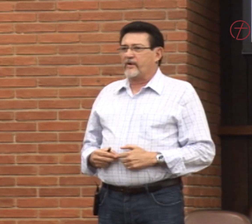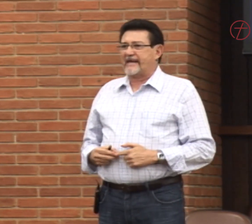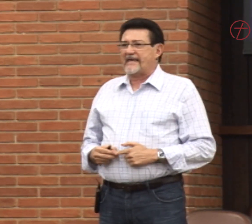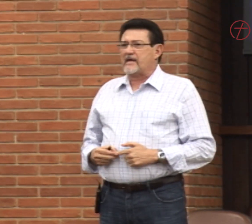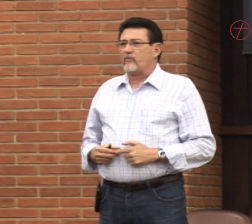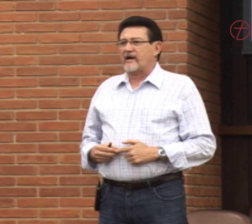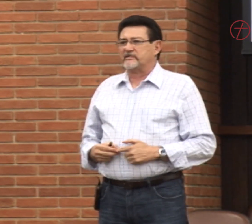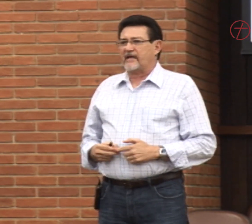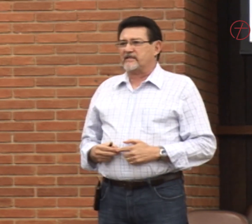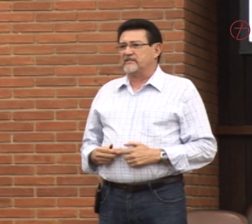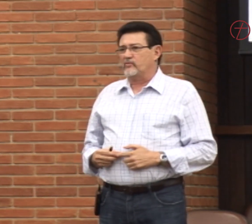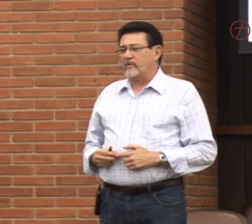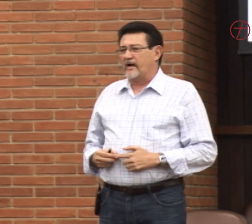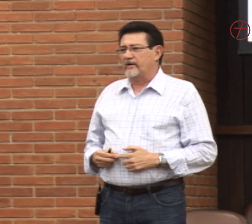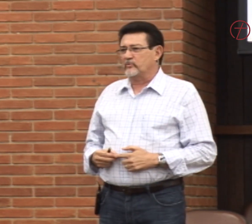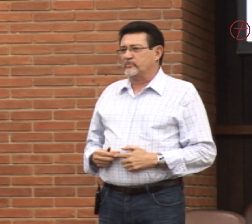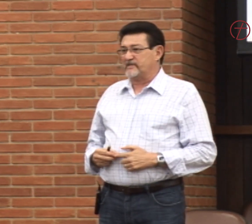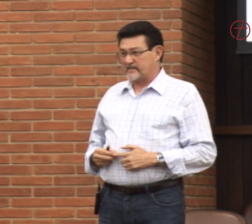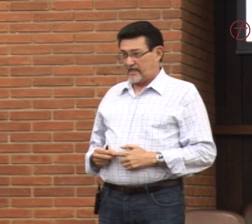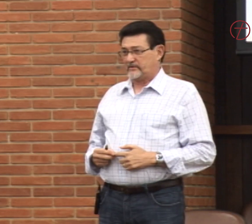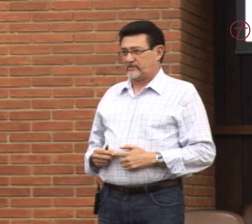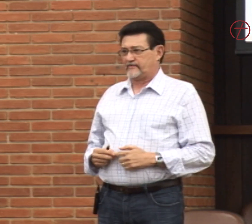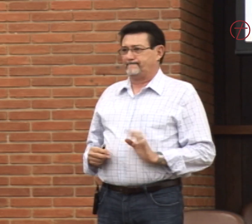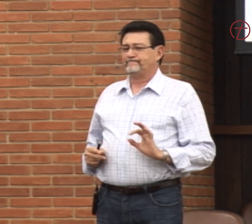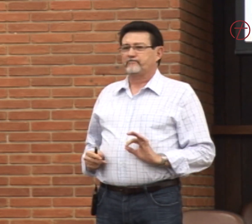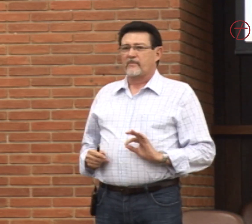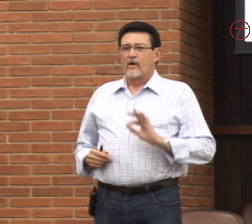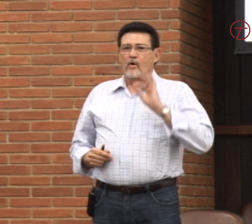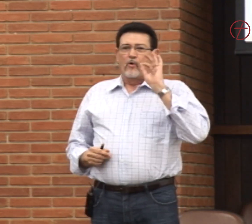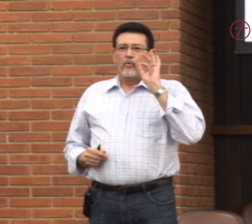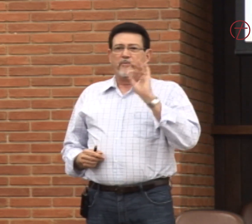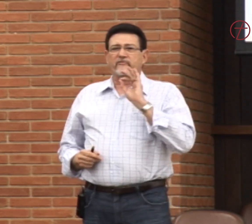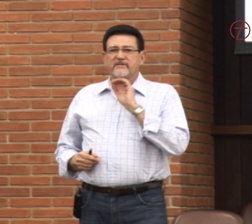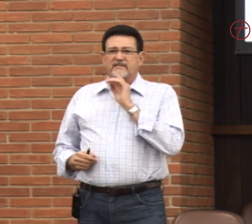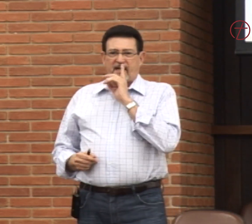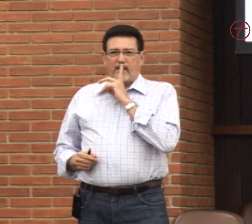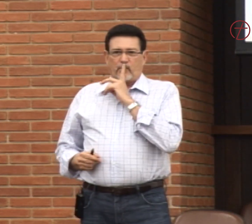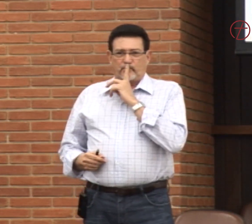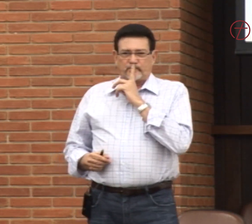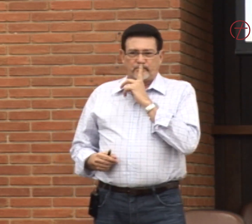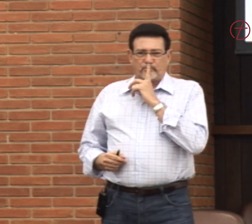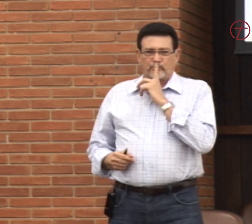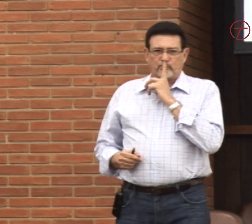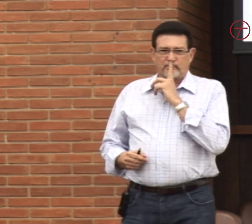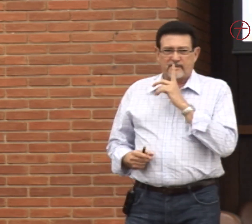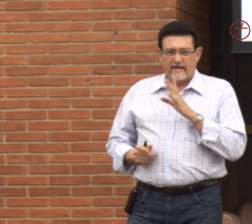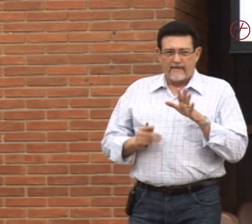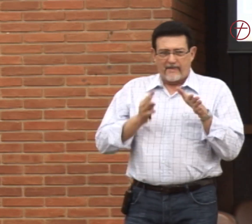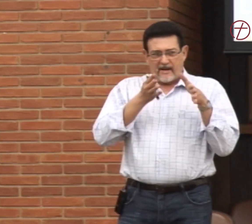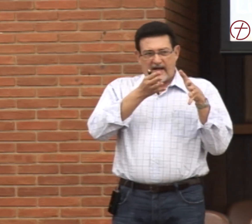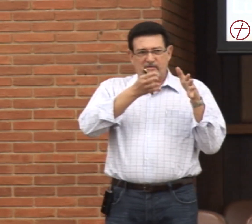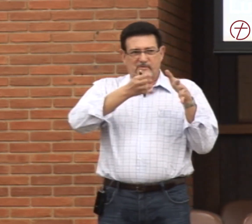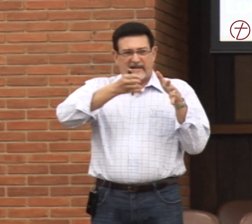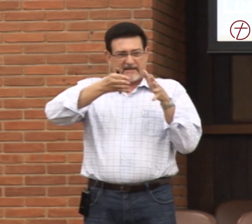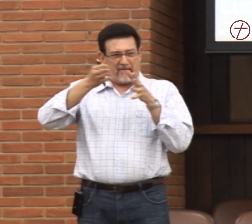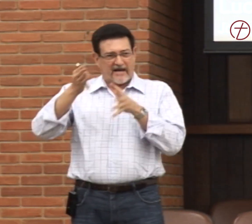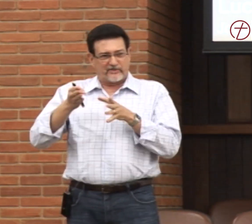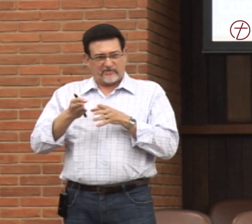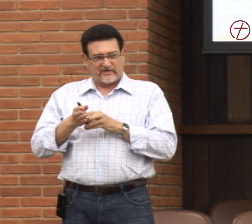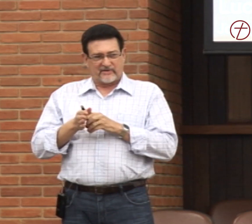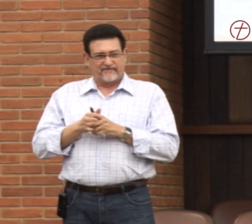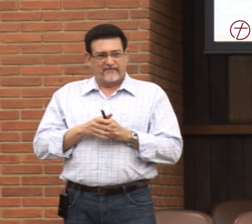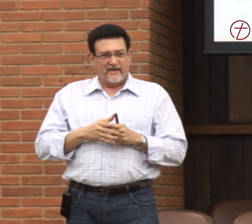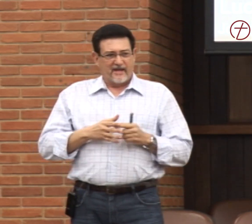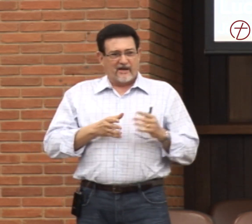é o quinquagésimo ano do descanso o povo de Israel aí os